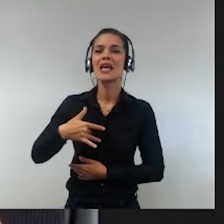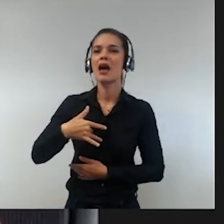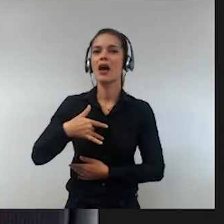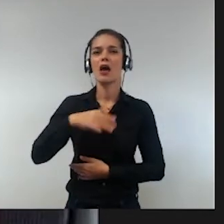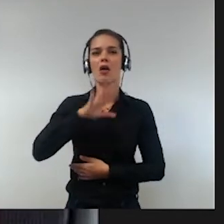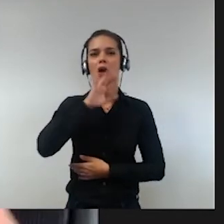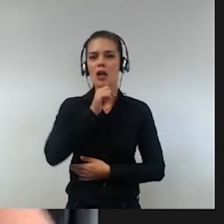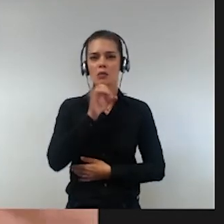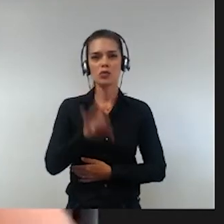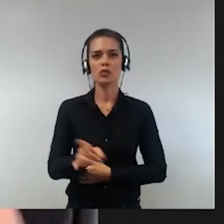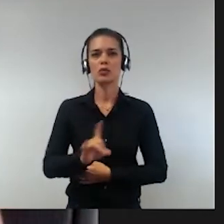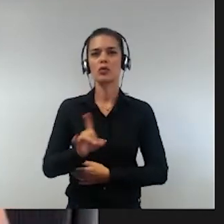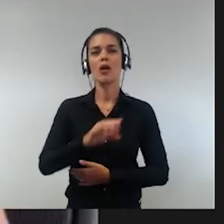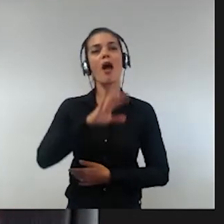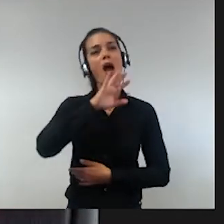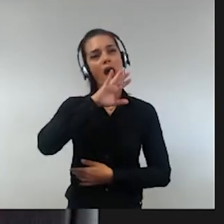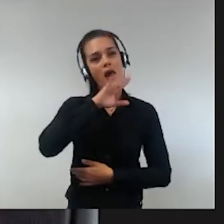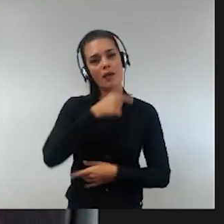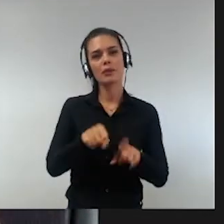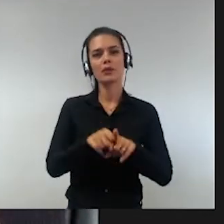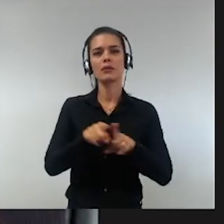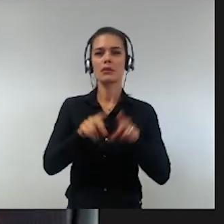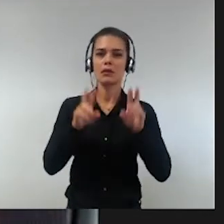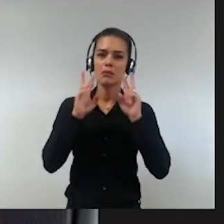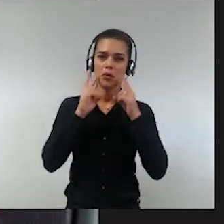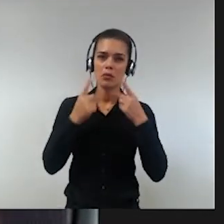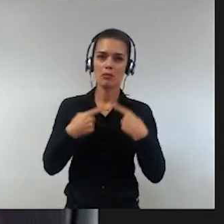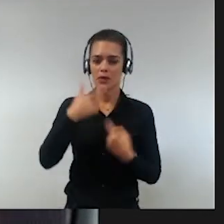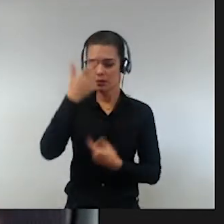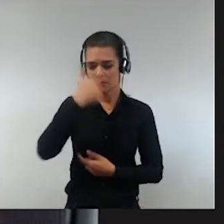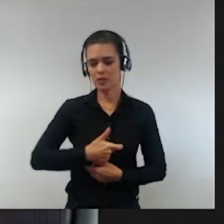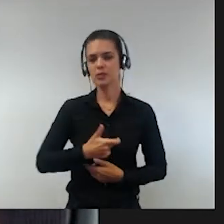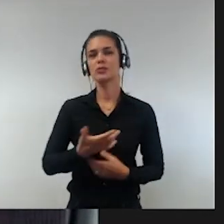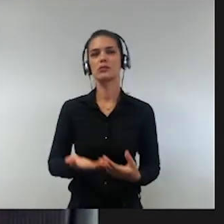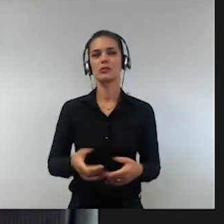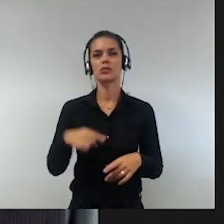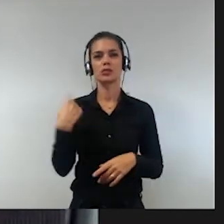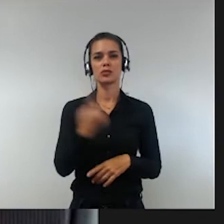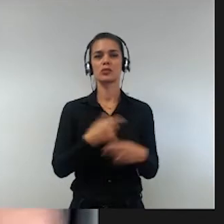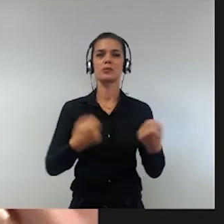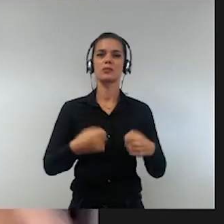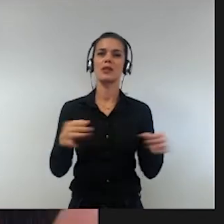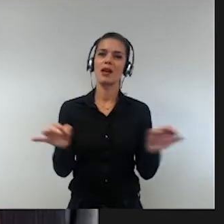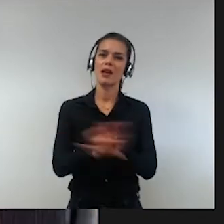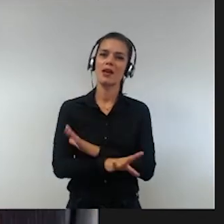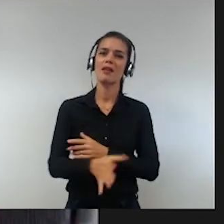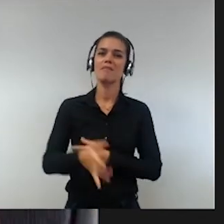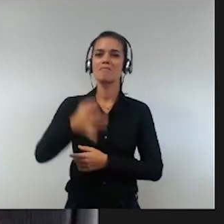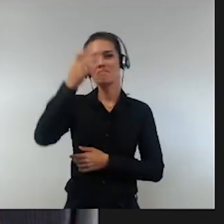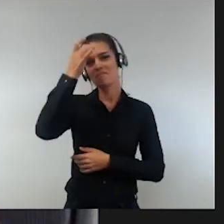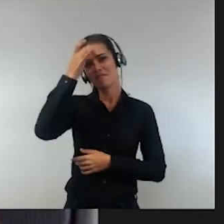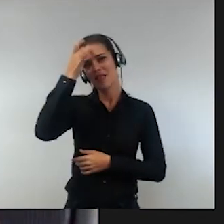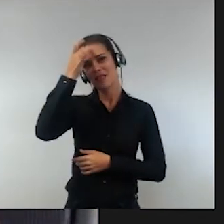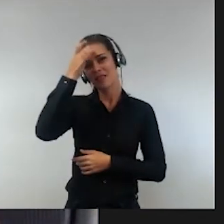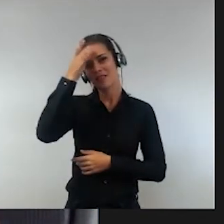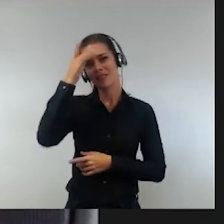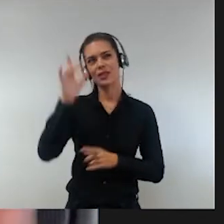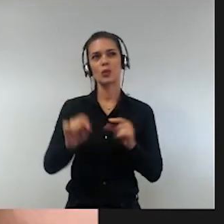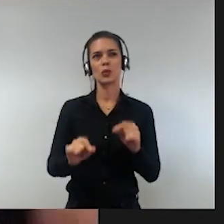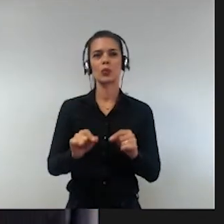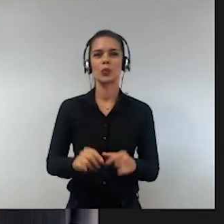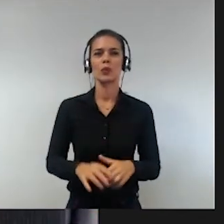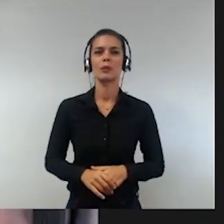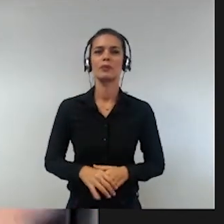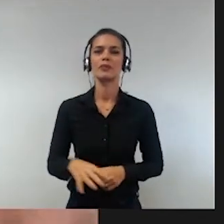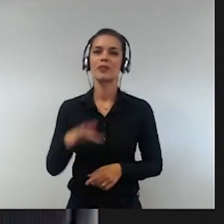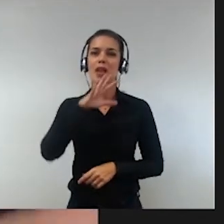que envolve animais e envolve pessoas. Então, nós precisamos acabar com essa mentalidade de que